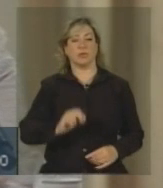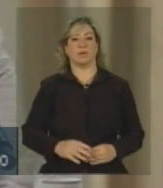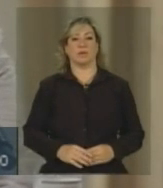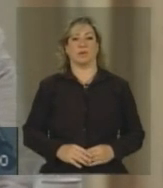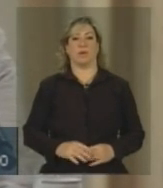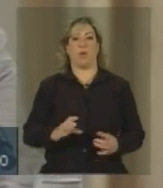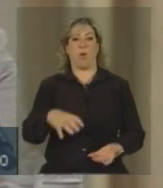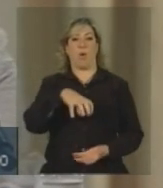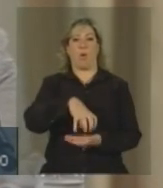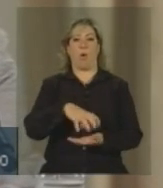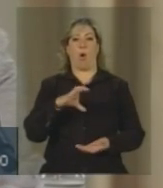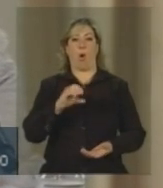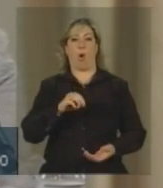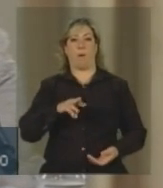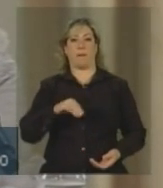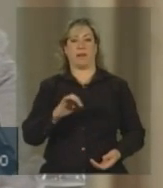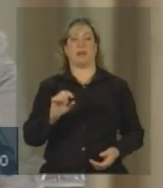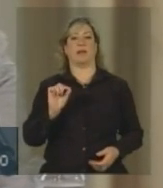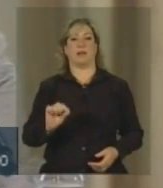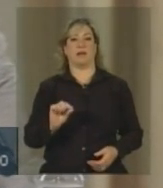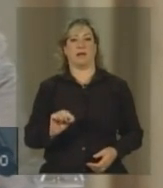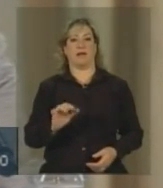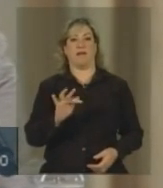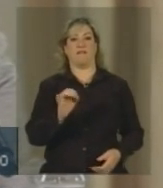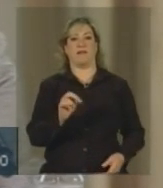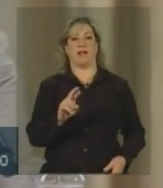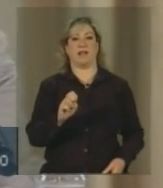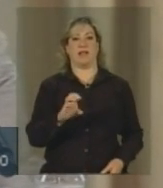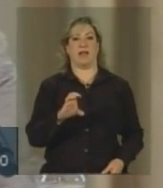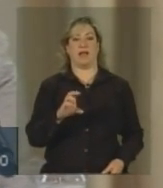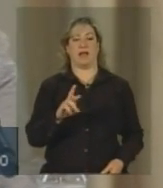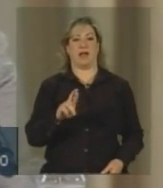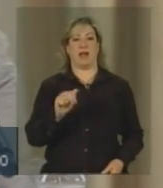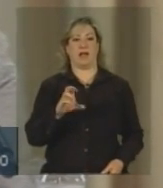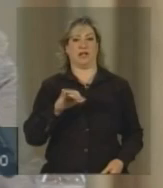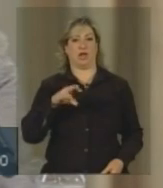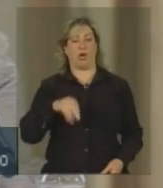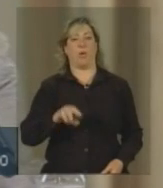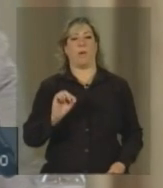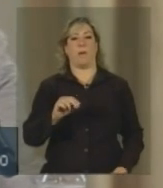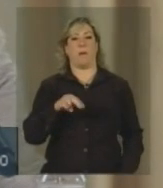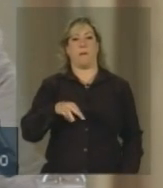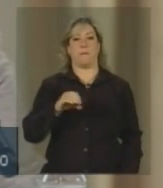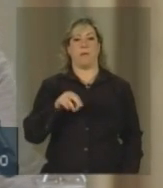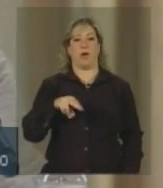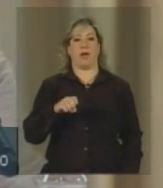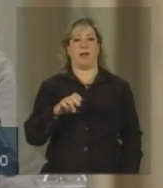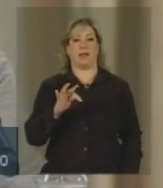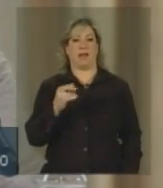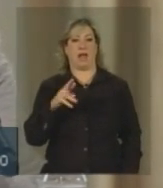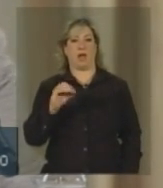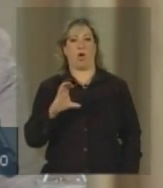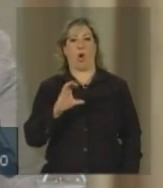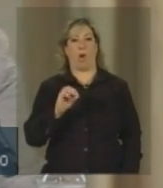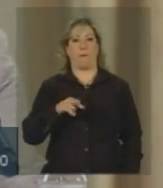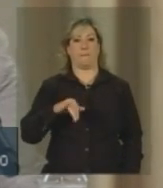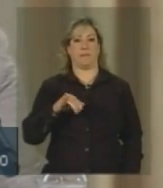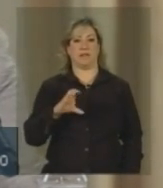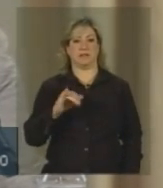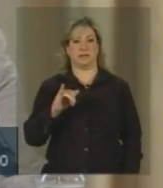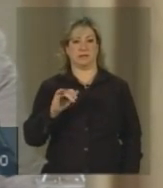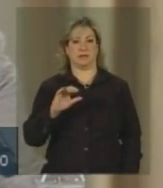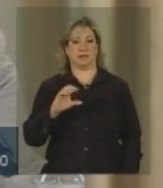do comitê, do FONC, do Federal Operation Monetary Commission americano,